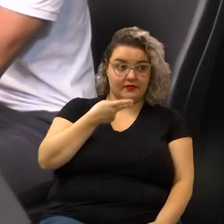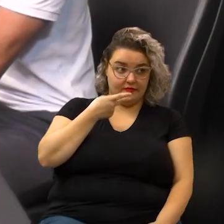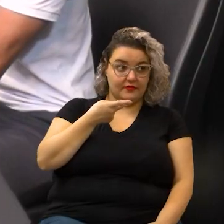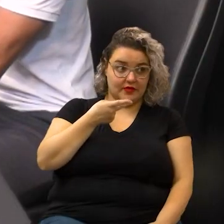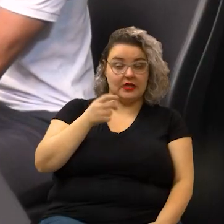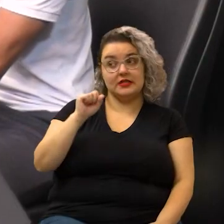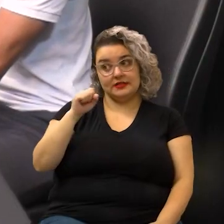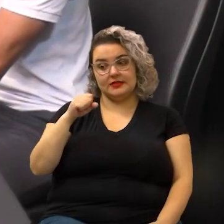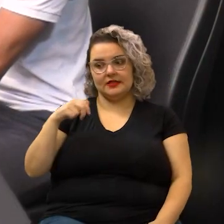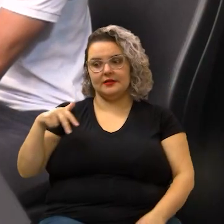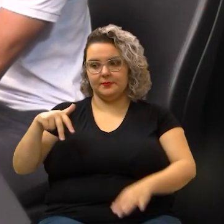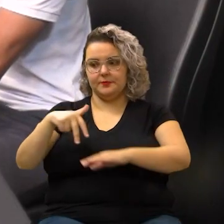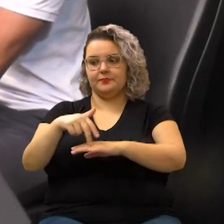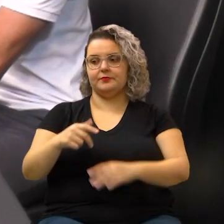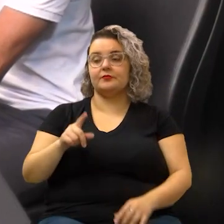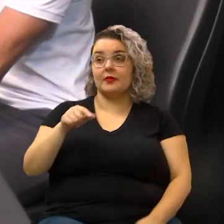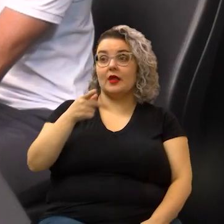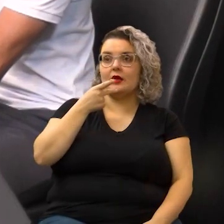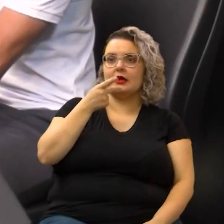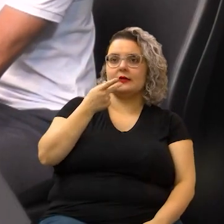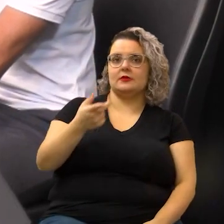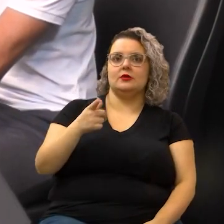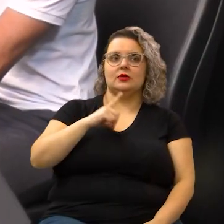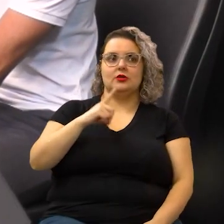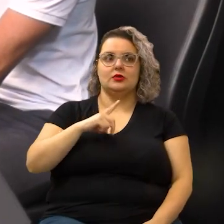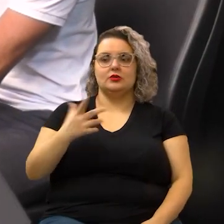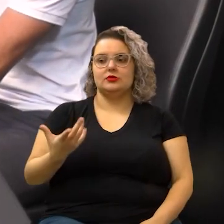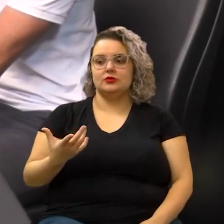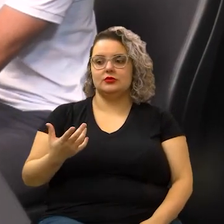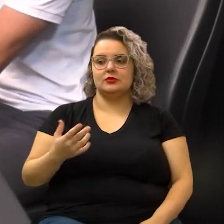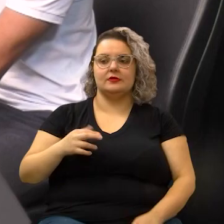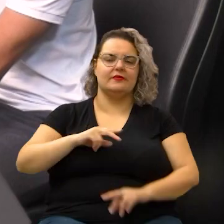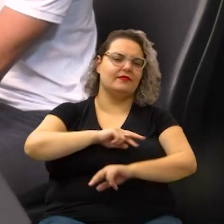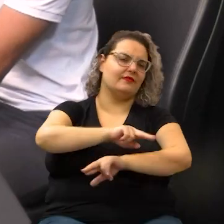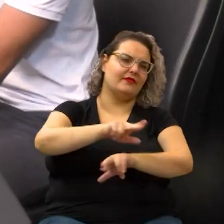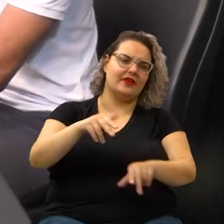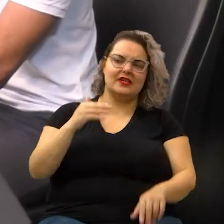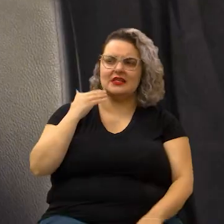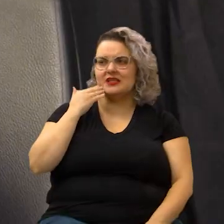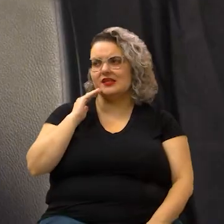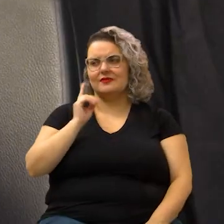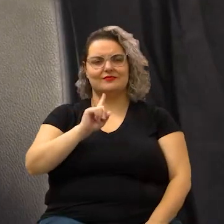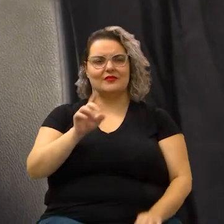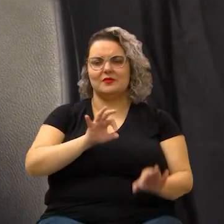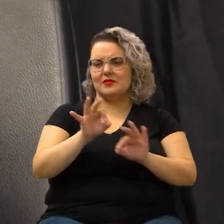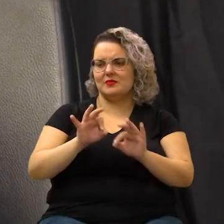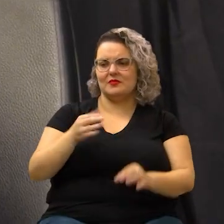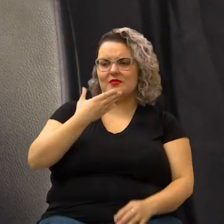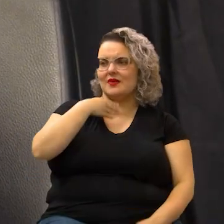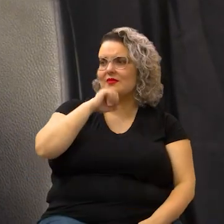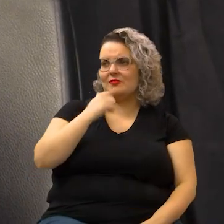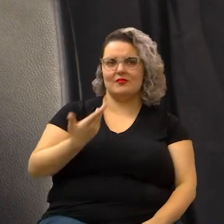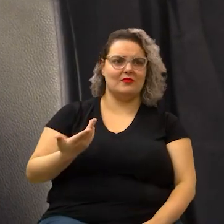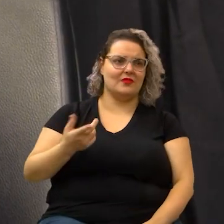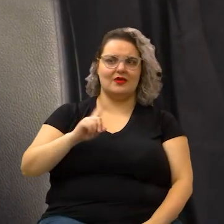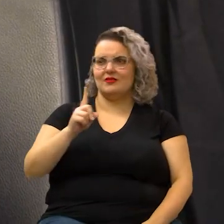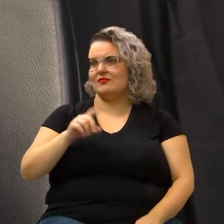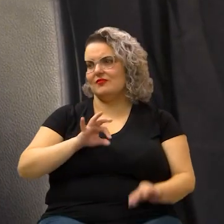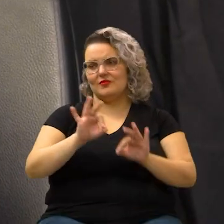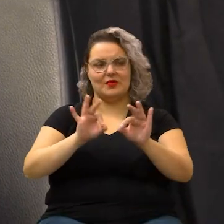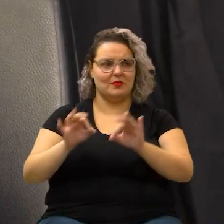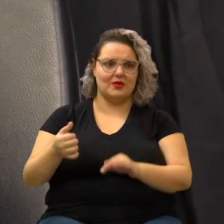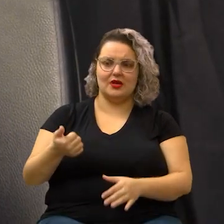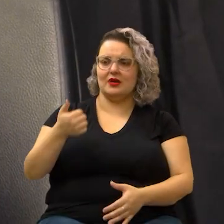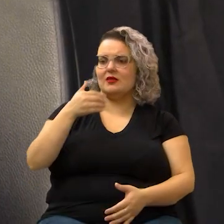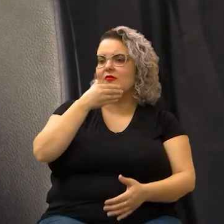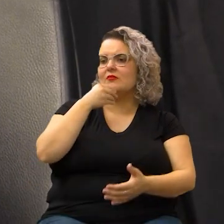fui. E esse é isso que eu falei, assim, eu tinha, assim, muitos defeitos, né? Não estava preparado para ser pai, não estava preparado para ser